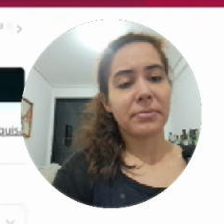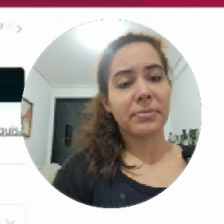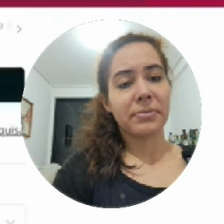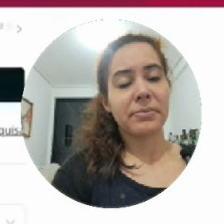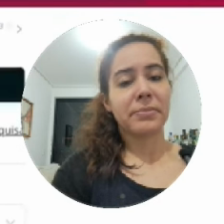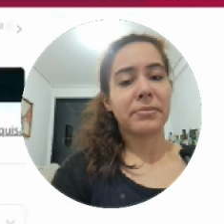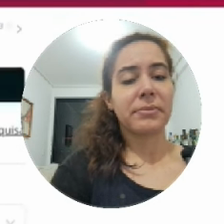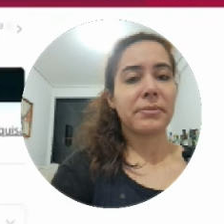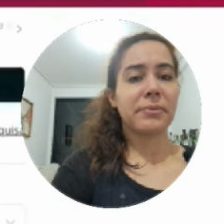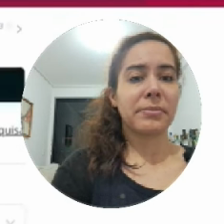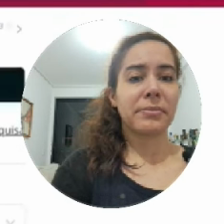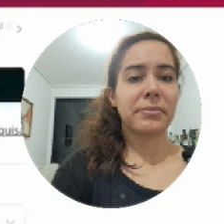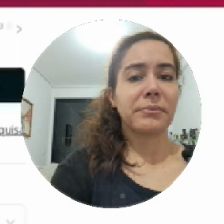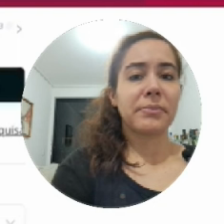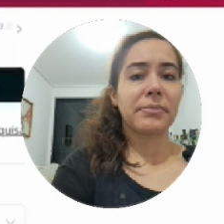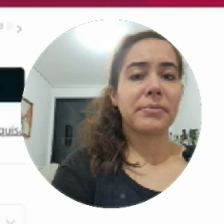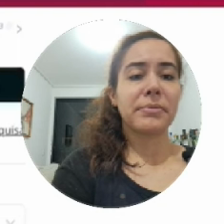Não,